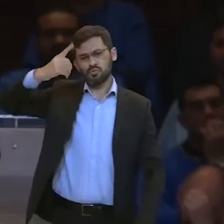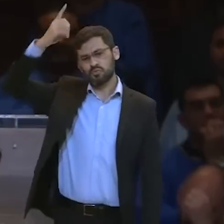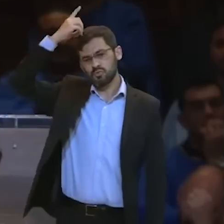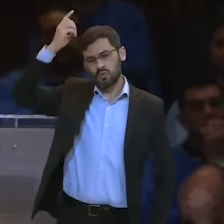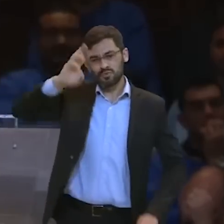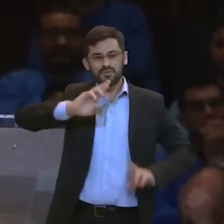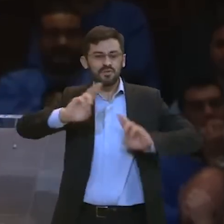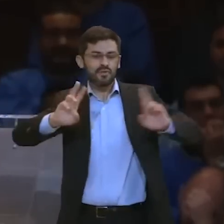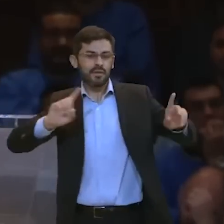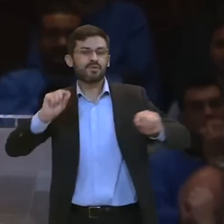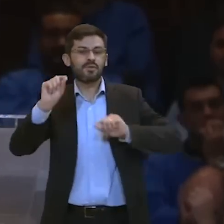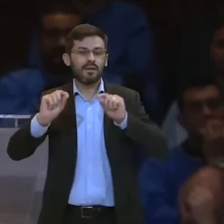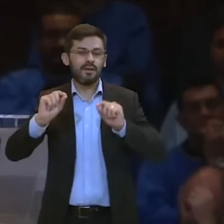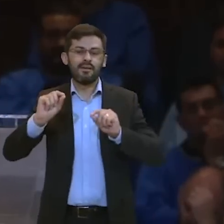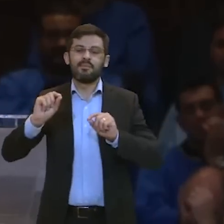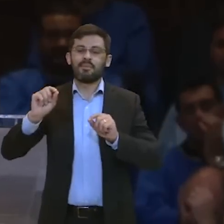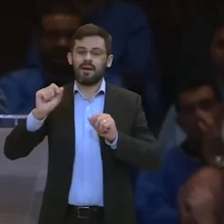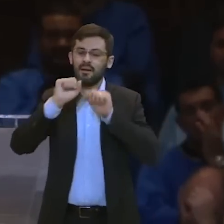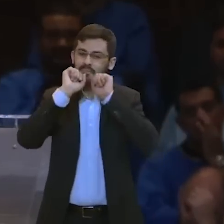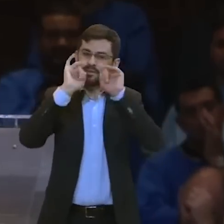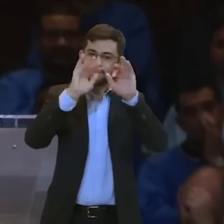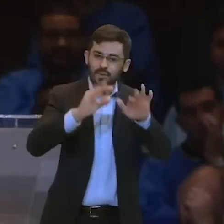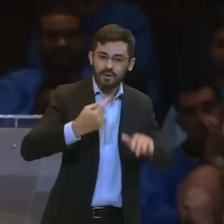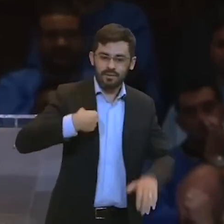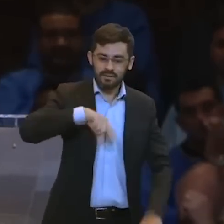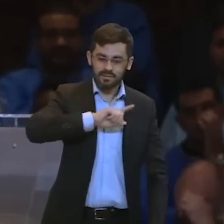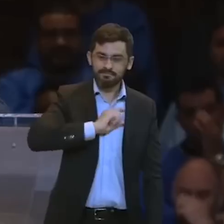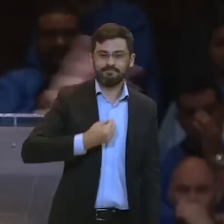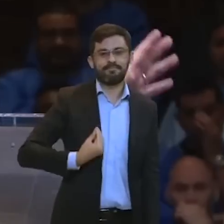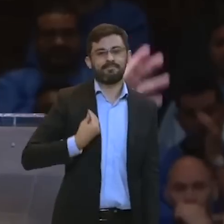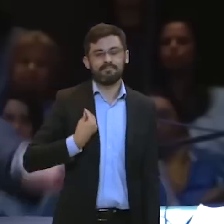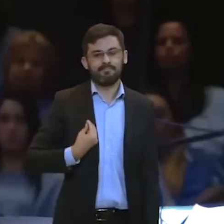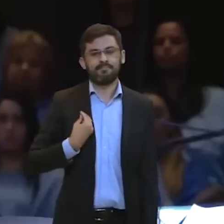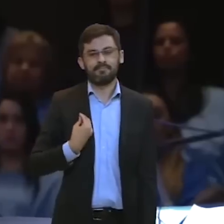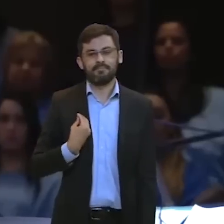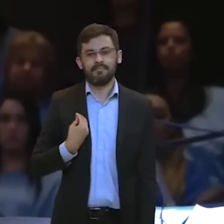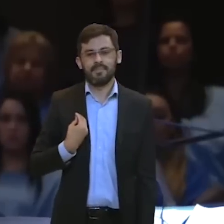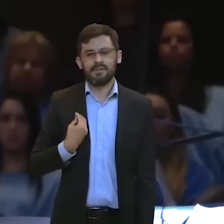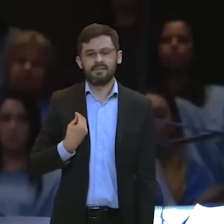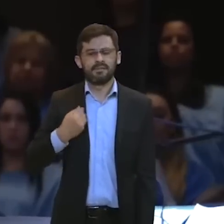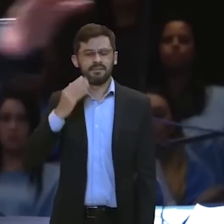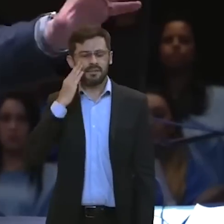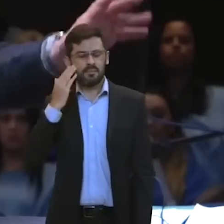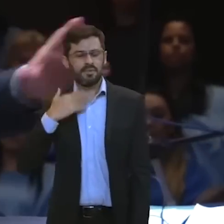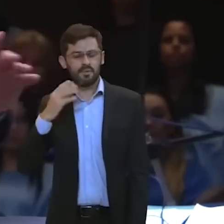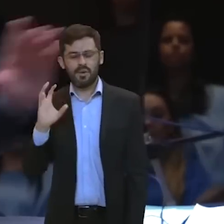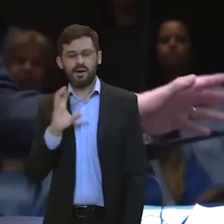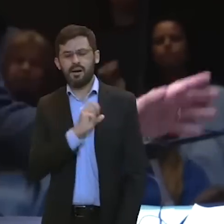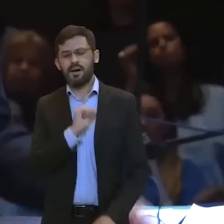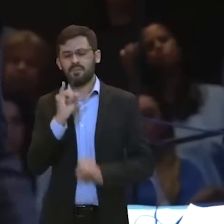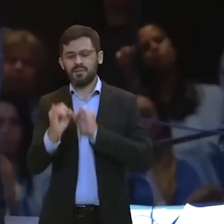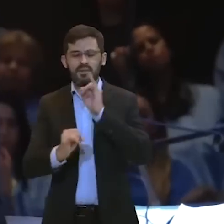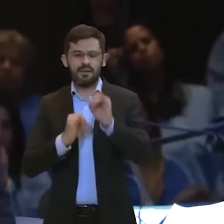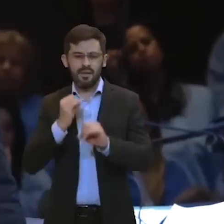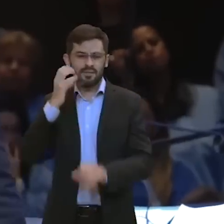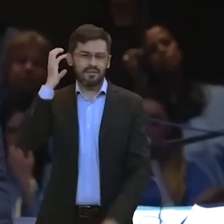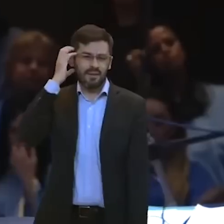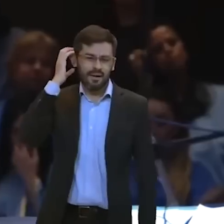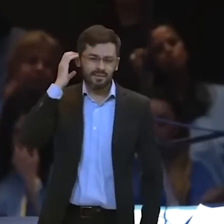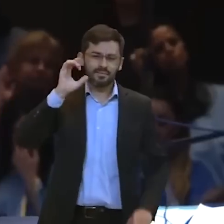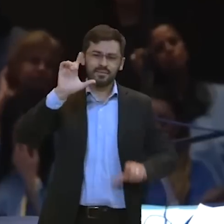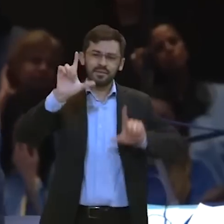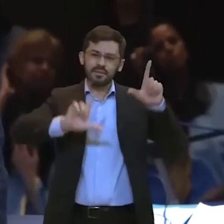diferentes que a gente tem para ministrar na nossa vida. Sabe, eu amo a internet, eu amo o rádio, eu amo a